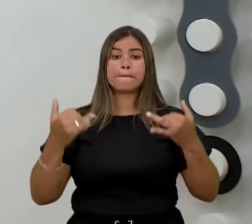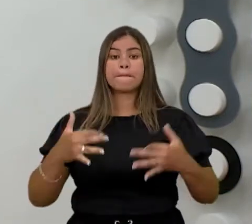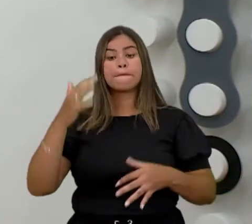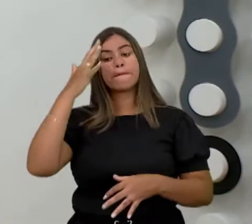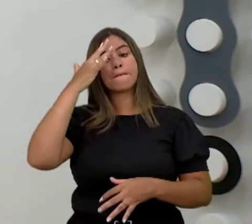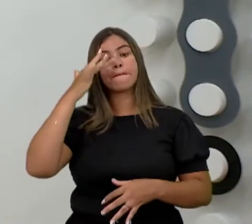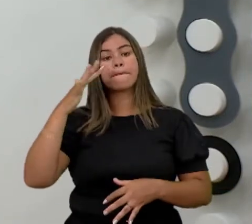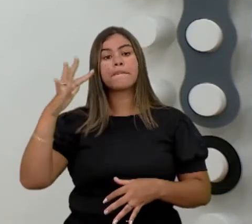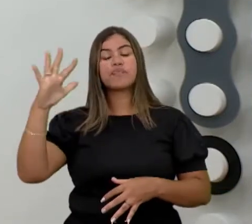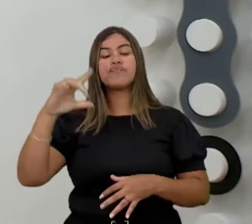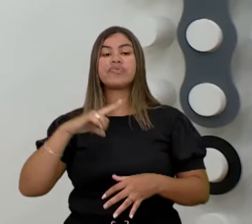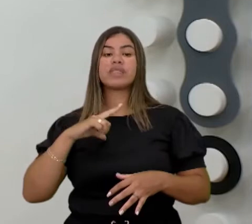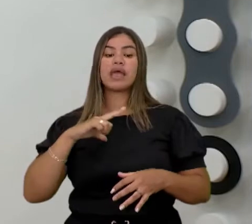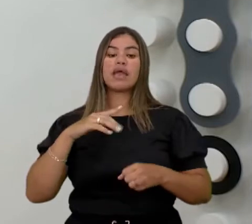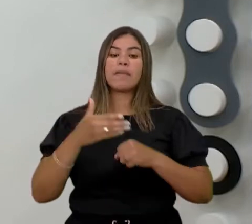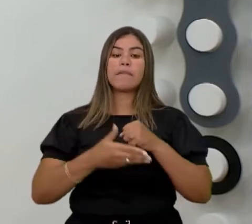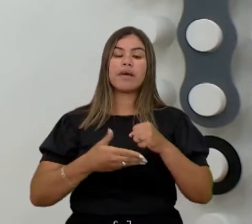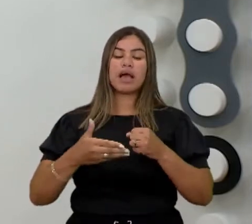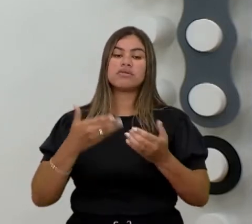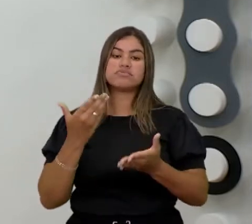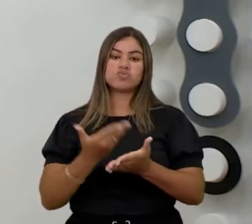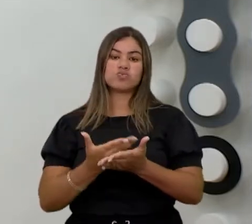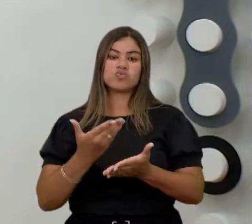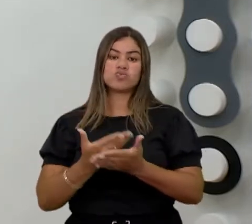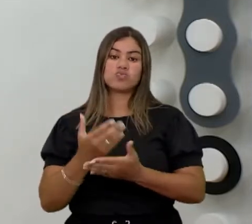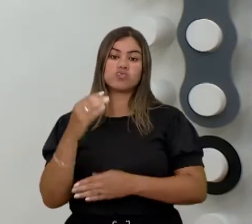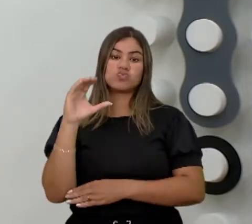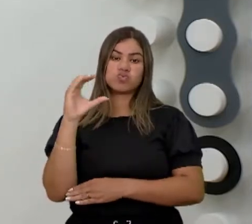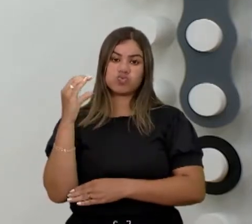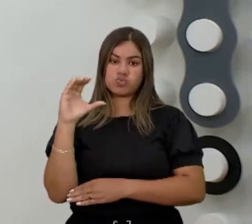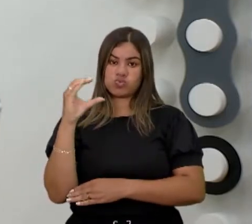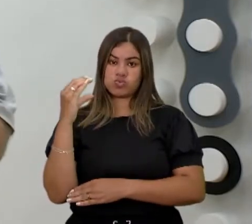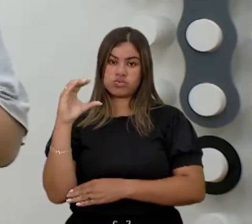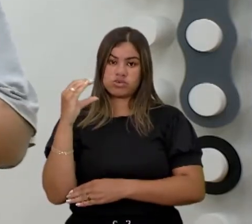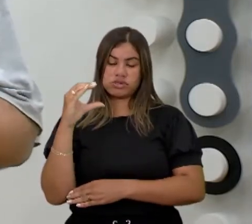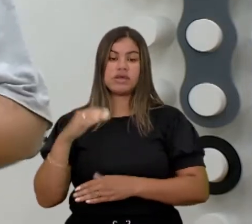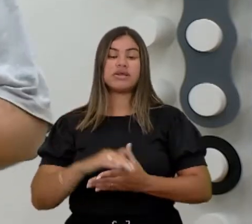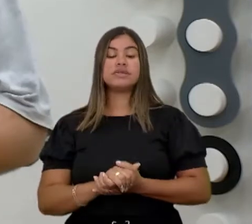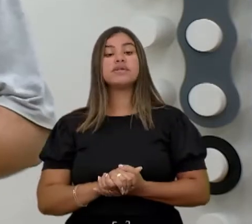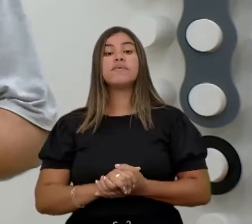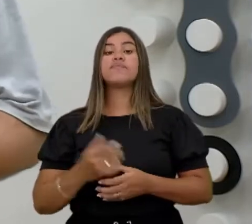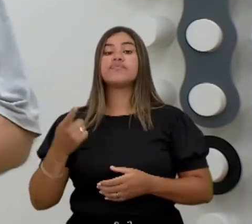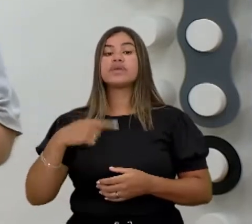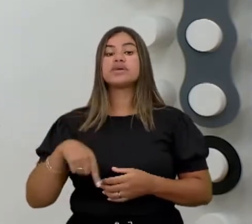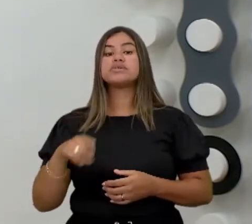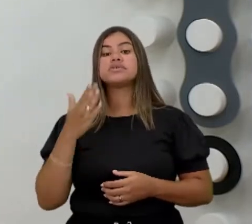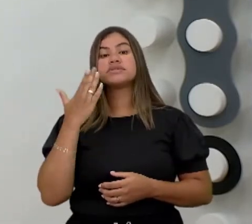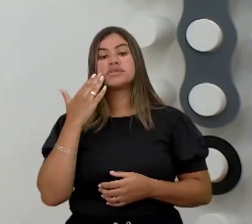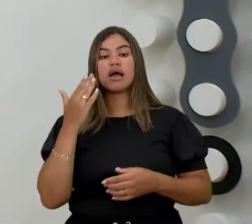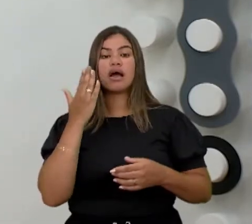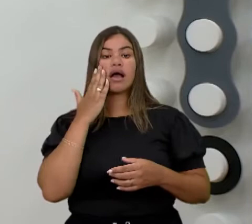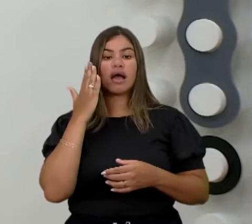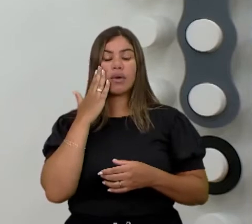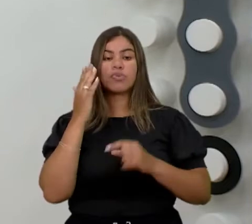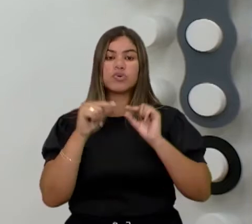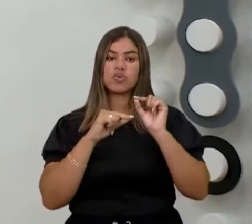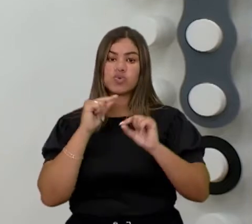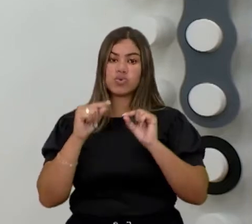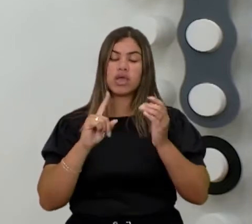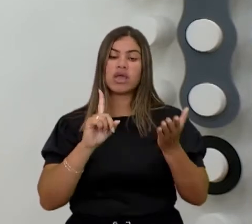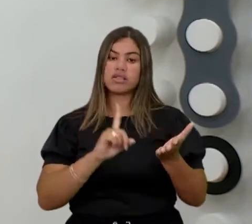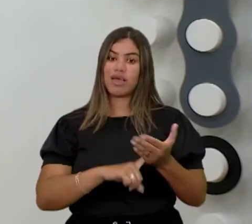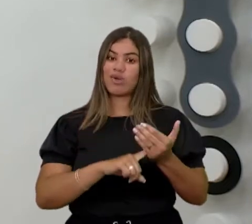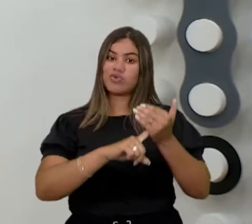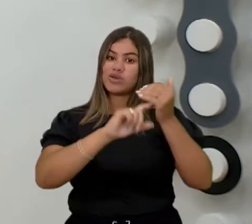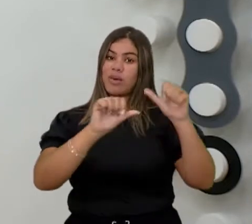feitas em base, né, do estudo da ciência. E a gente sabe que, logicamente, com o passar da evolução da